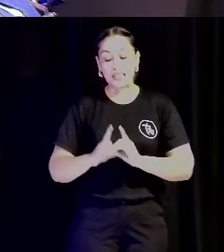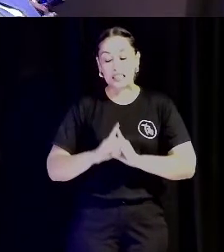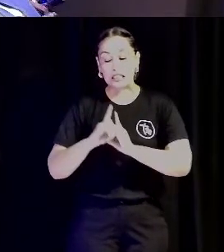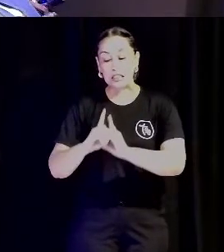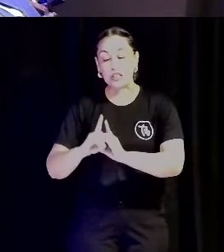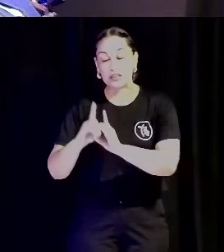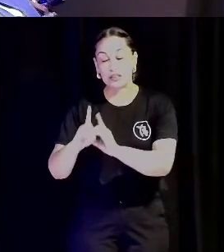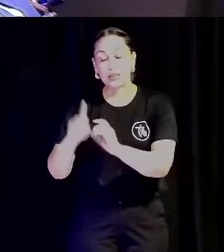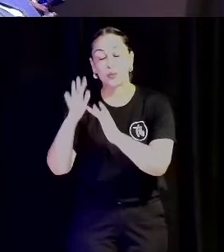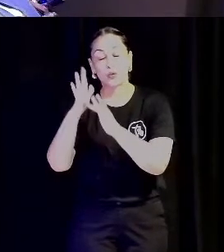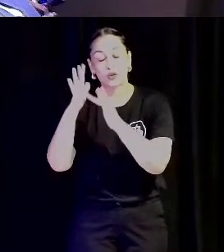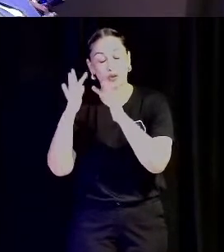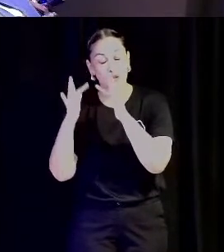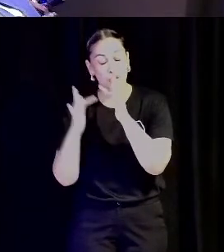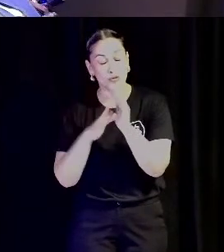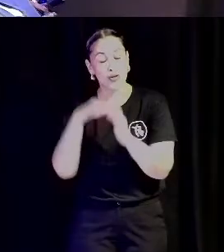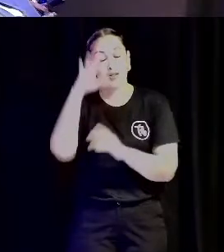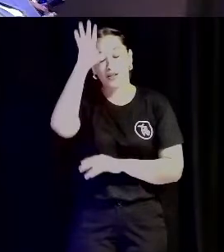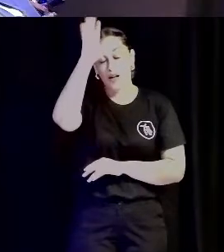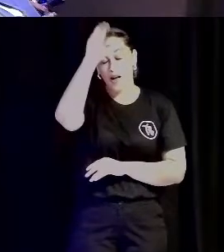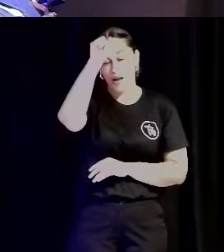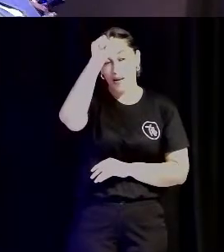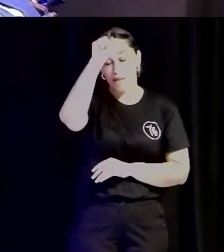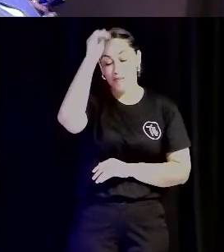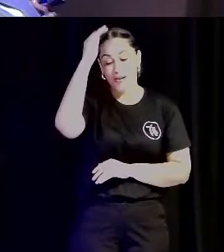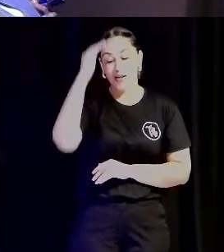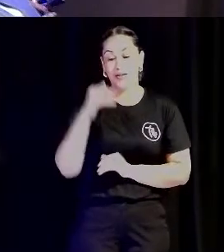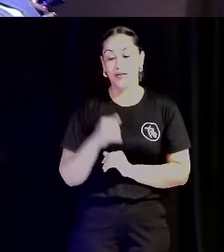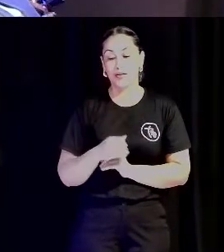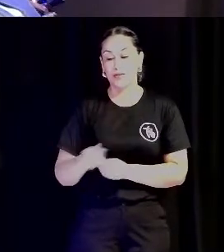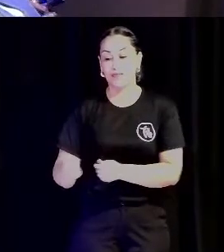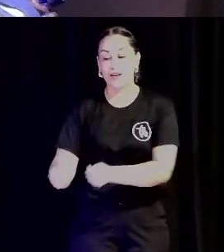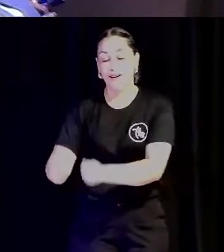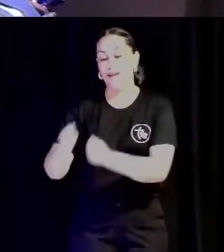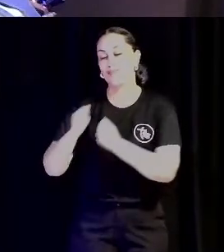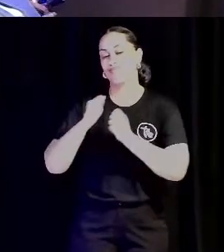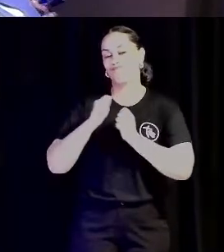Discípulos de Jesus aprendem a receber.